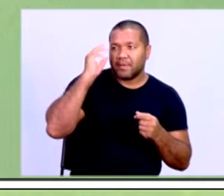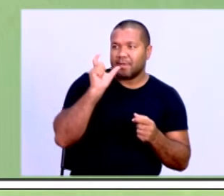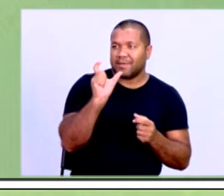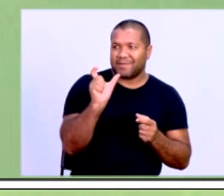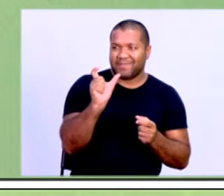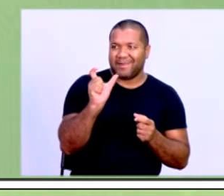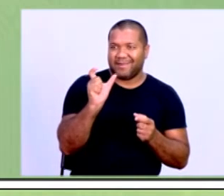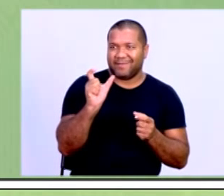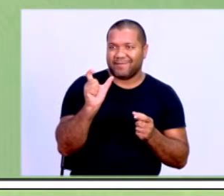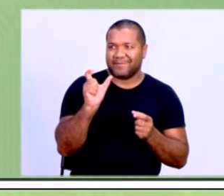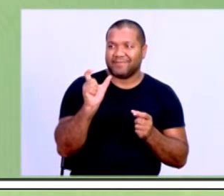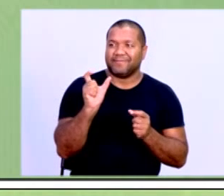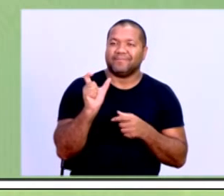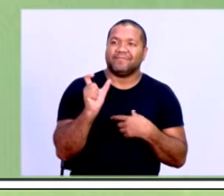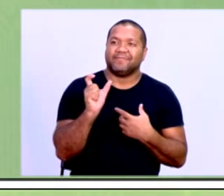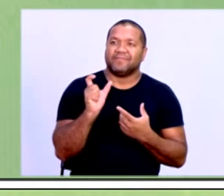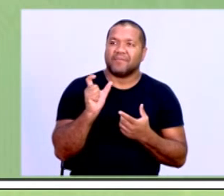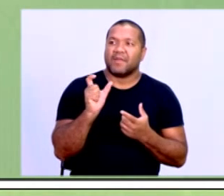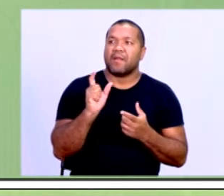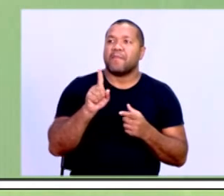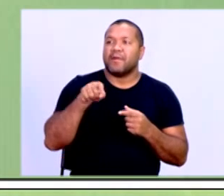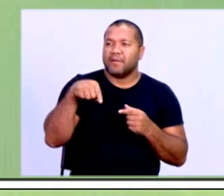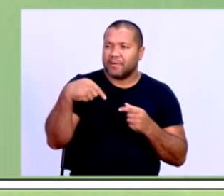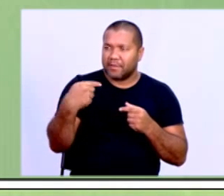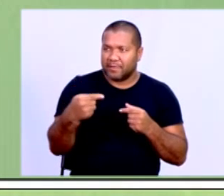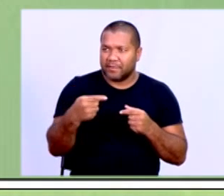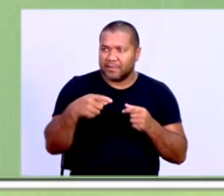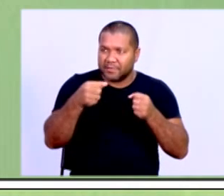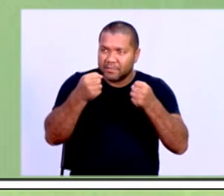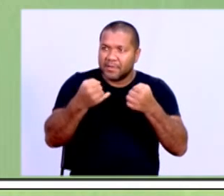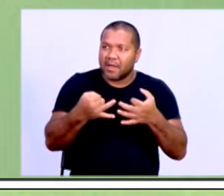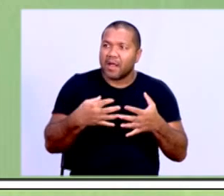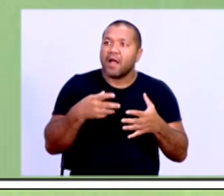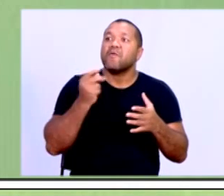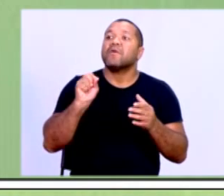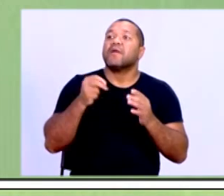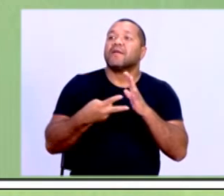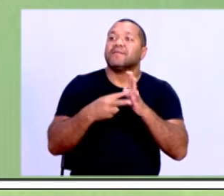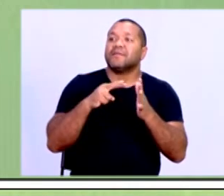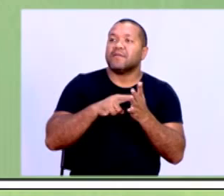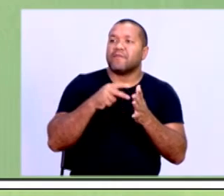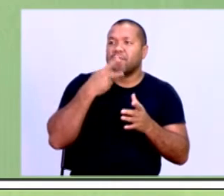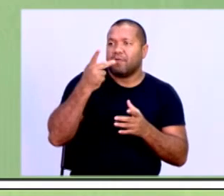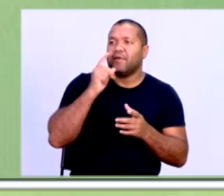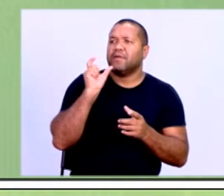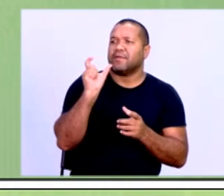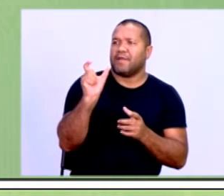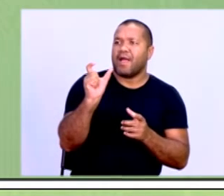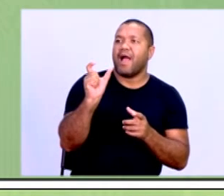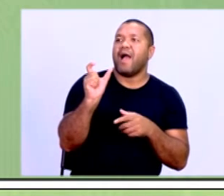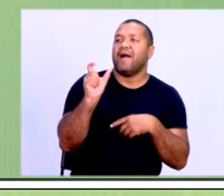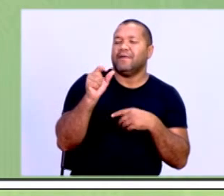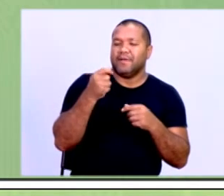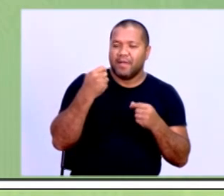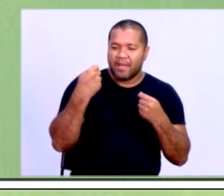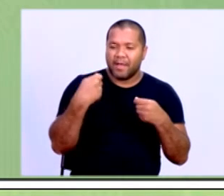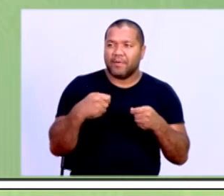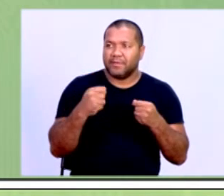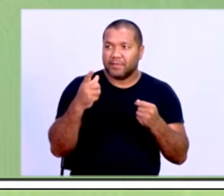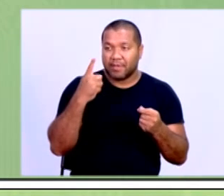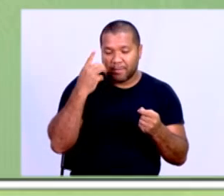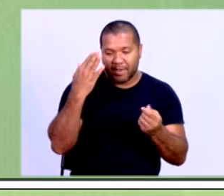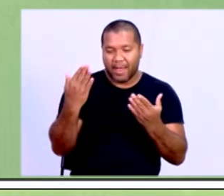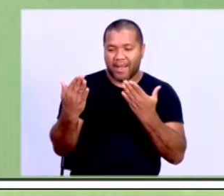Para depois, numa parte de definição, a gente saber exatamente do que a gente está falando. Então, a análise